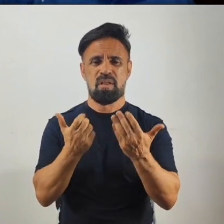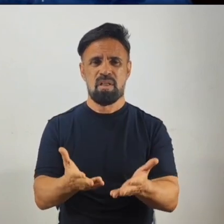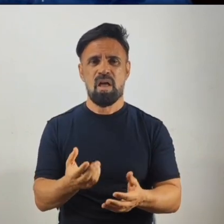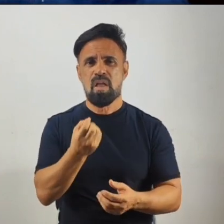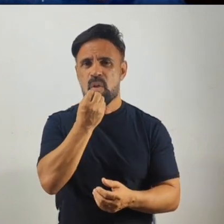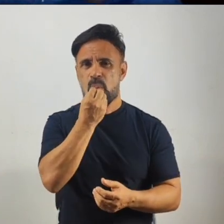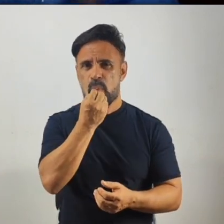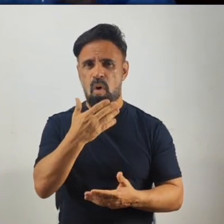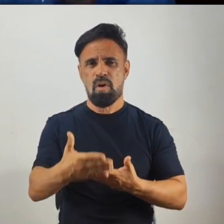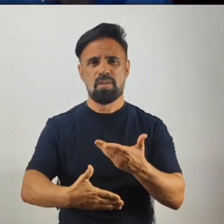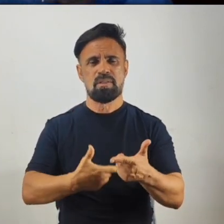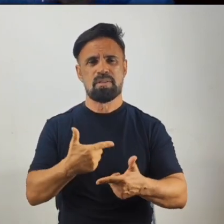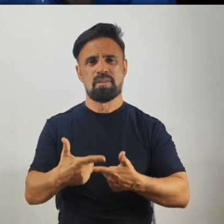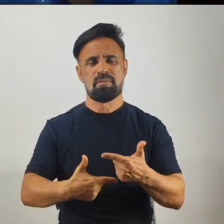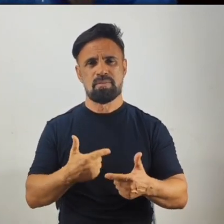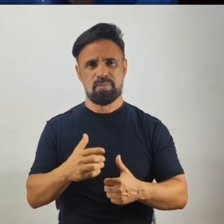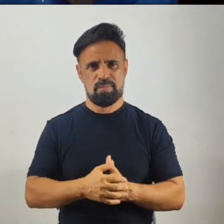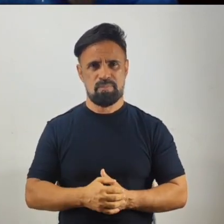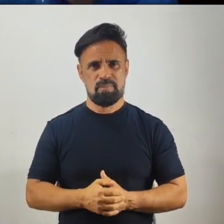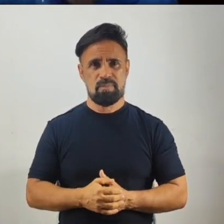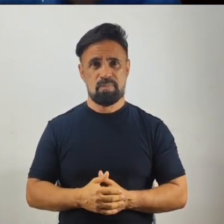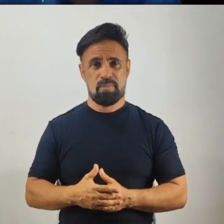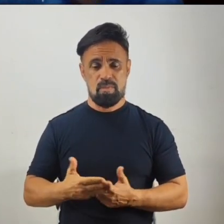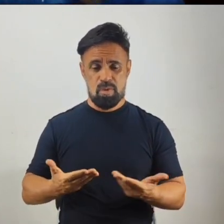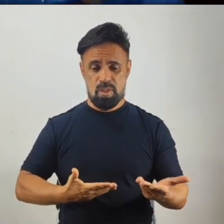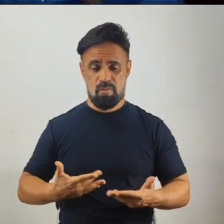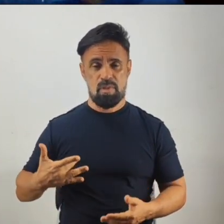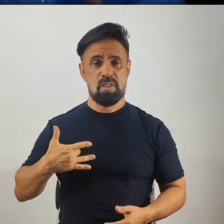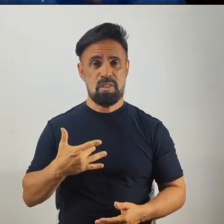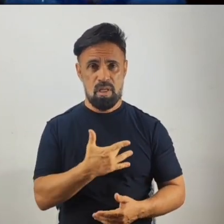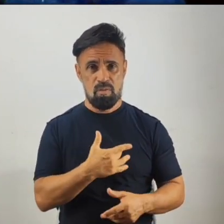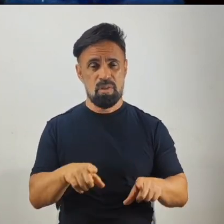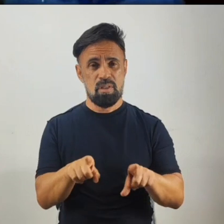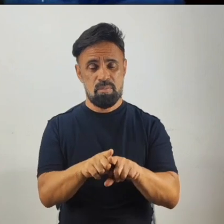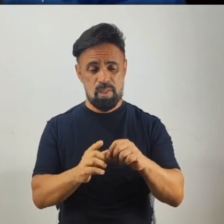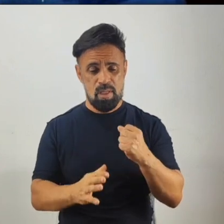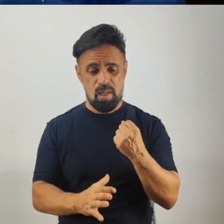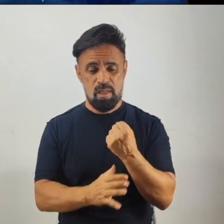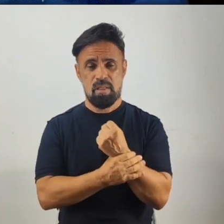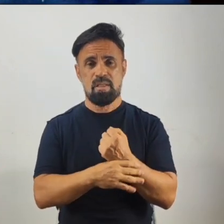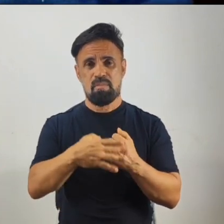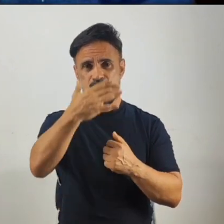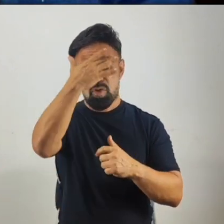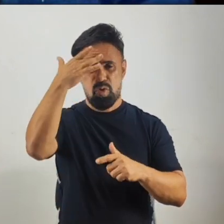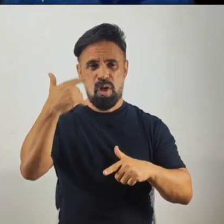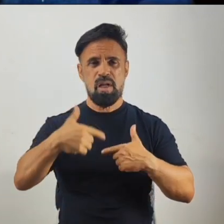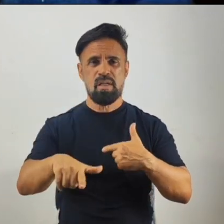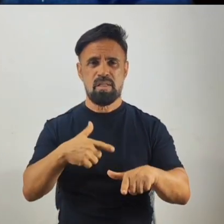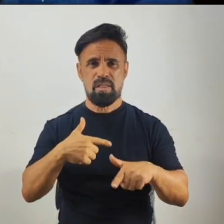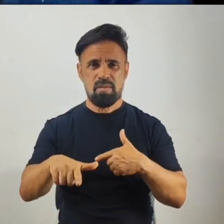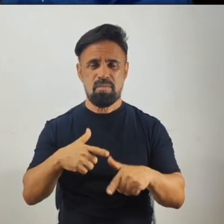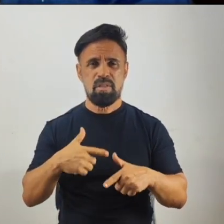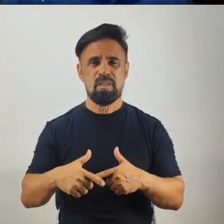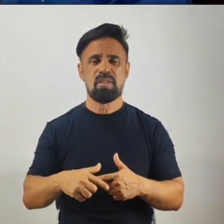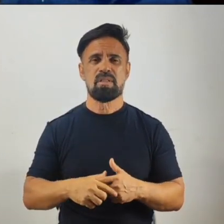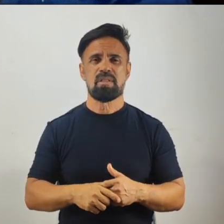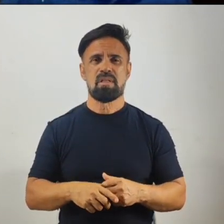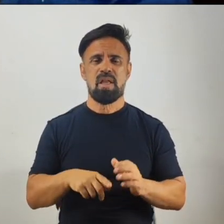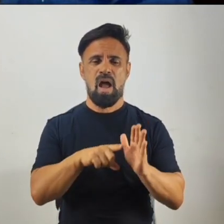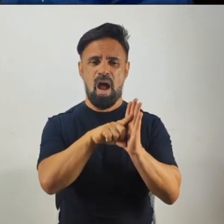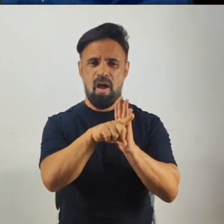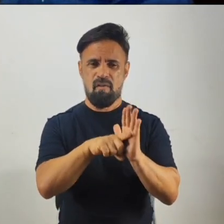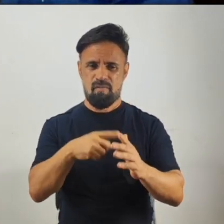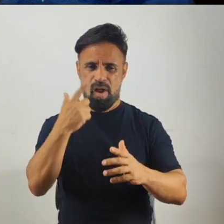ela seja adequada para a prestação de um bom serviço. O serviço de saúde também deve garantir que